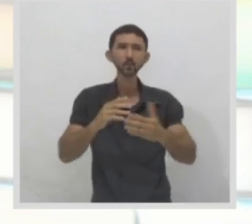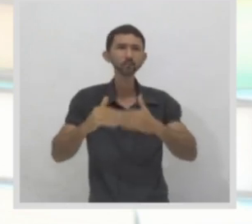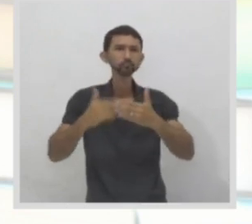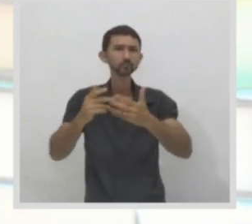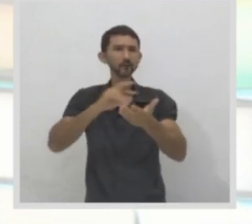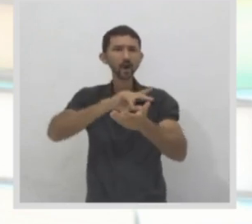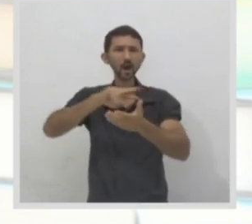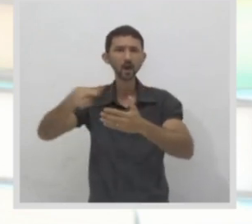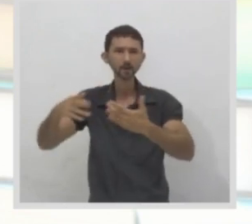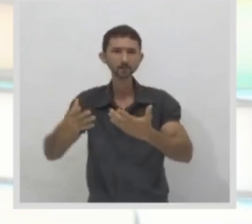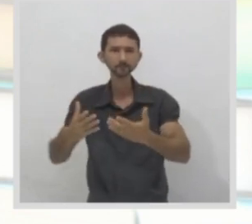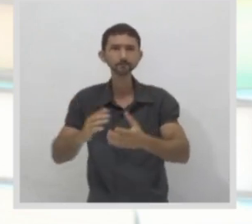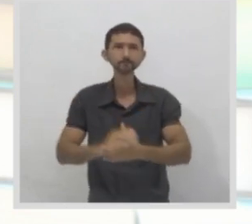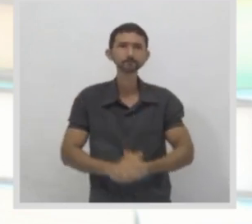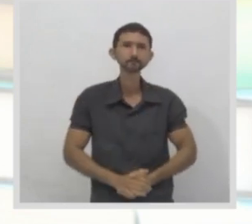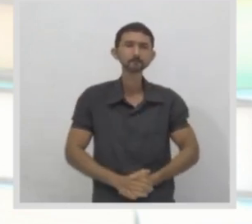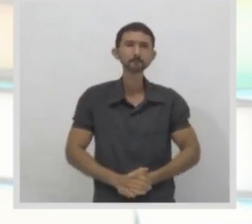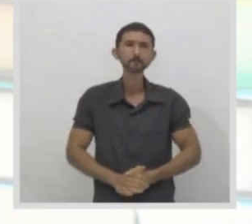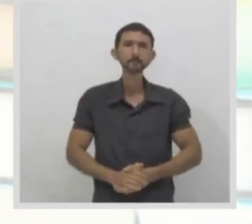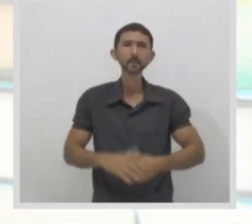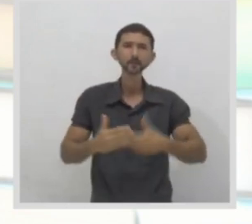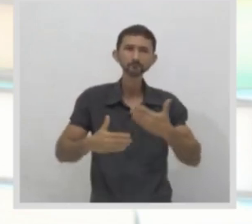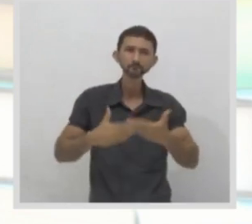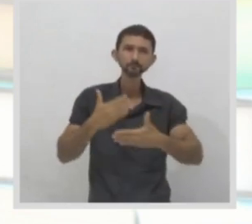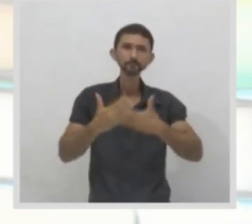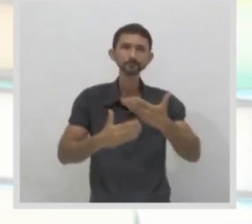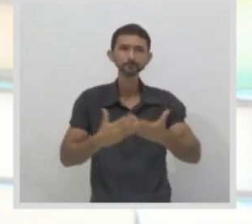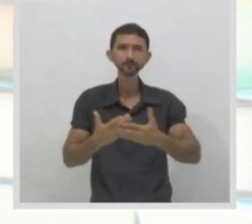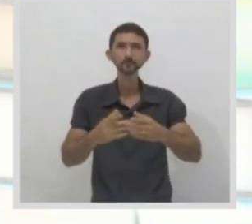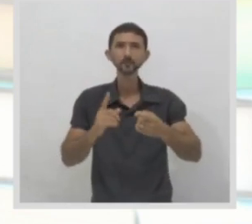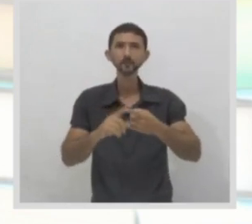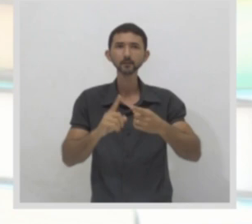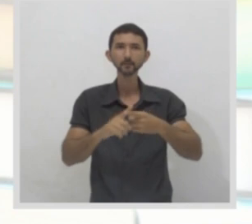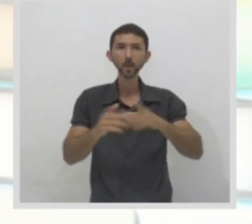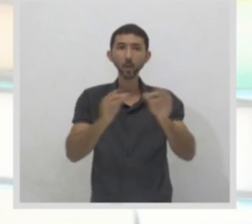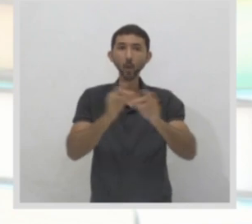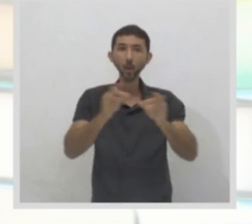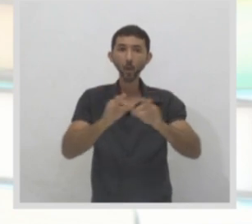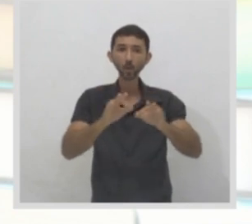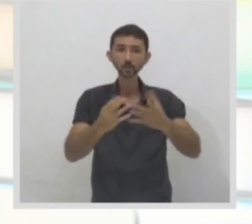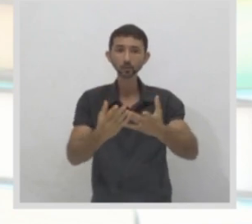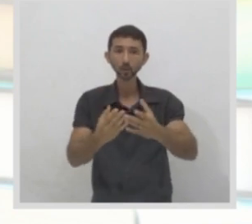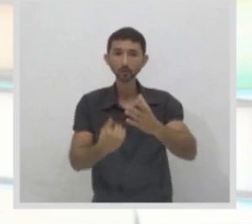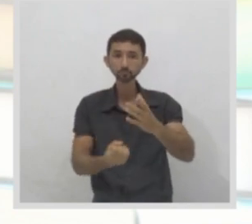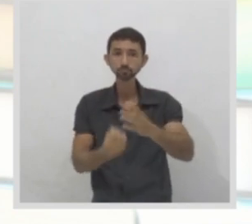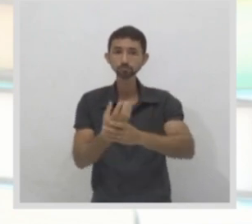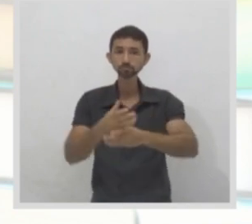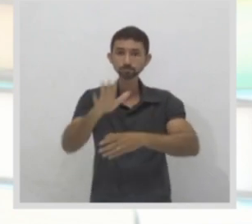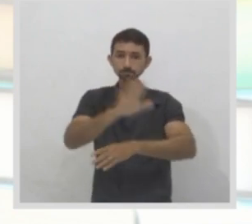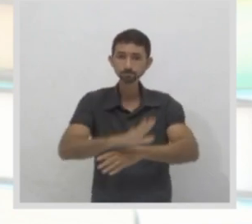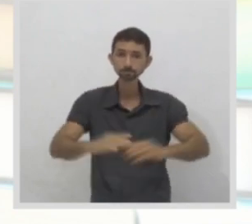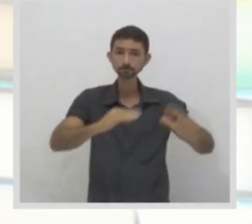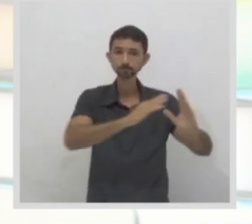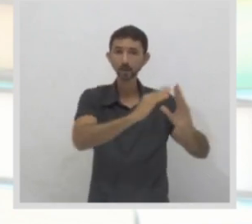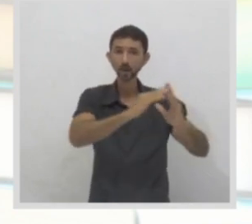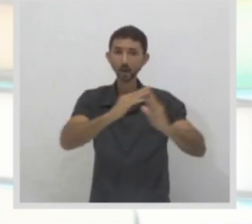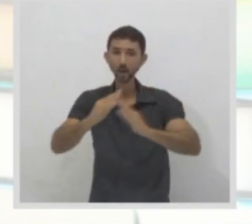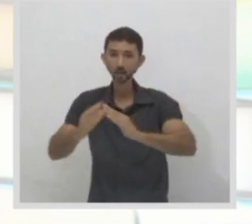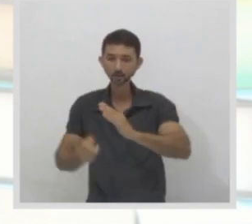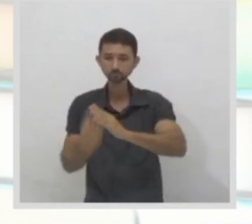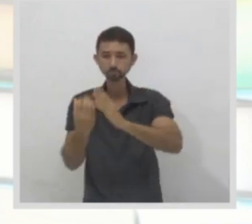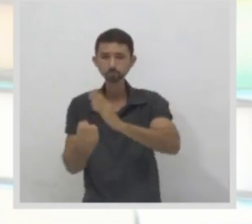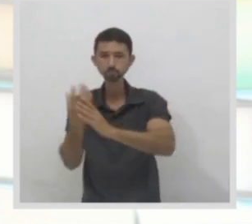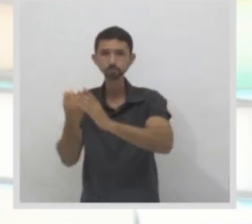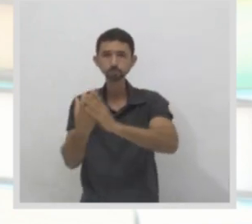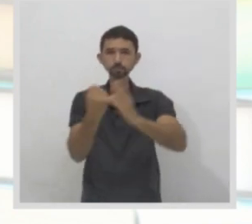tá? Ela proporcionou uma urbanização muito grande, símbolo de uma riqueza, principalmente para